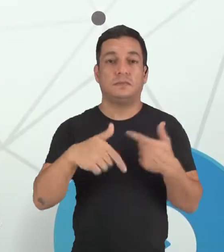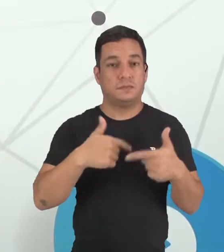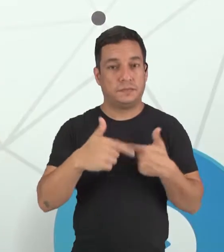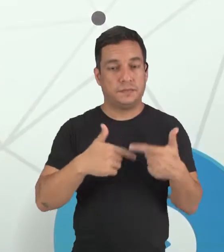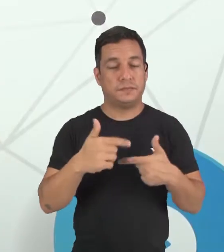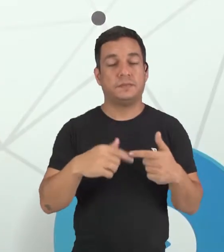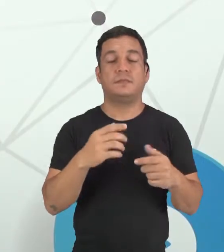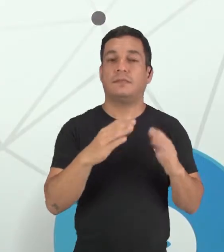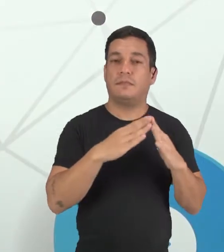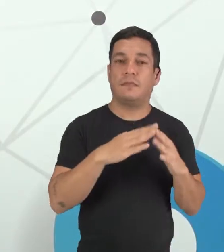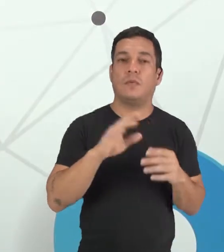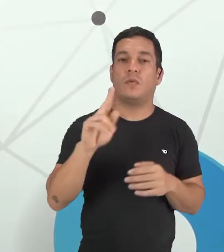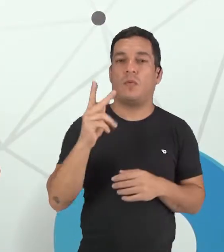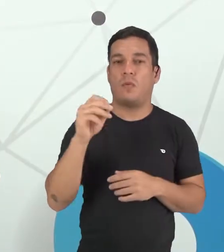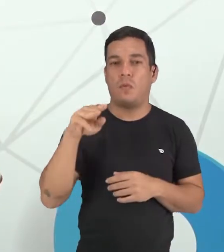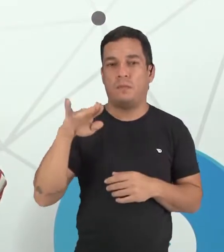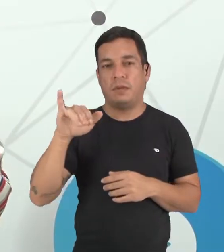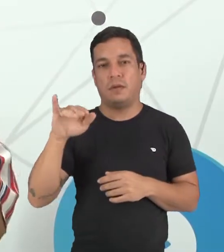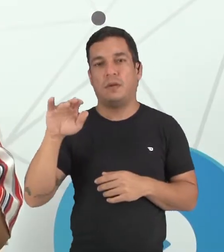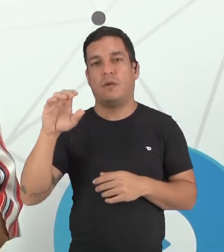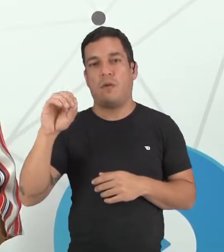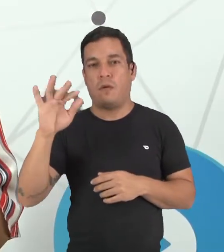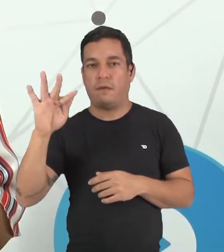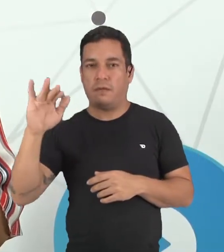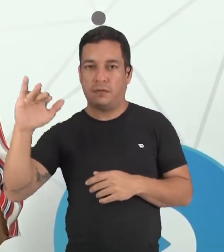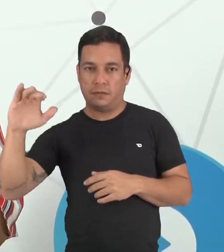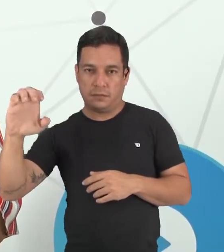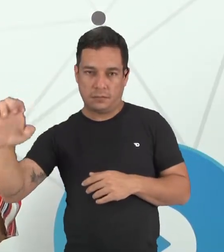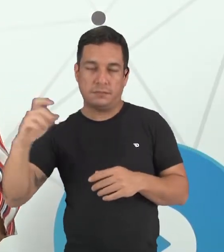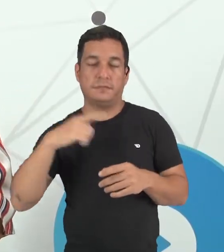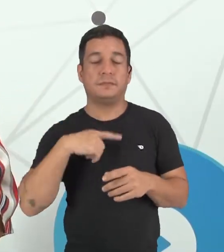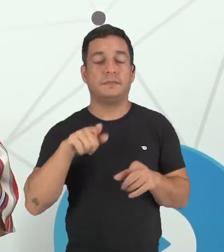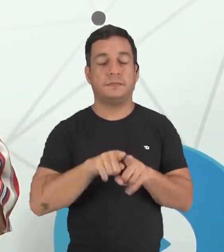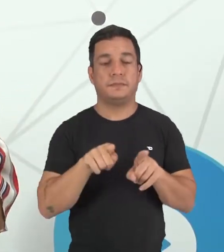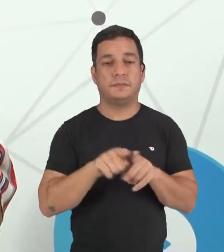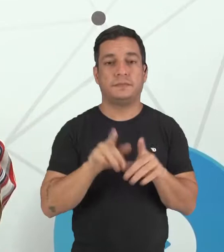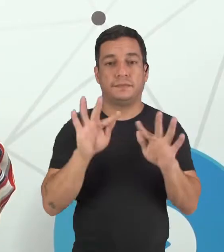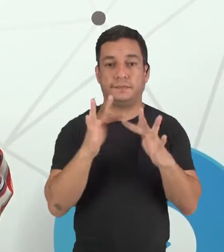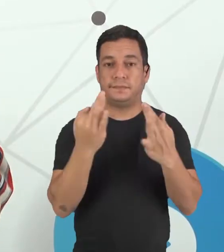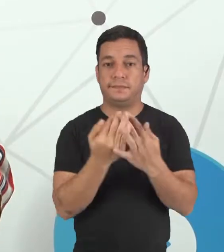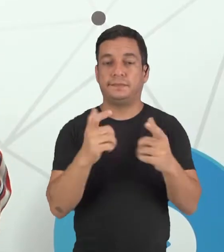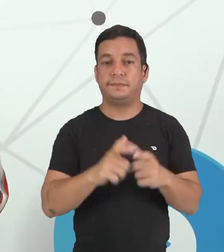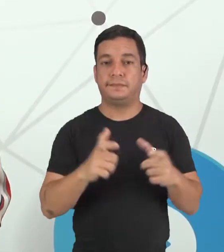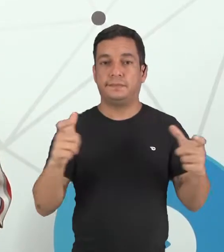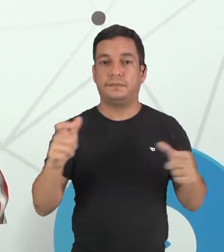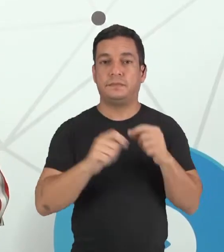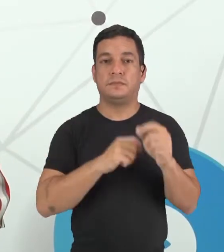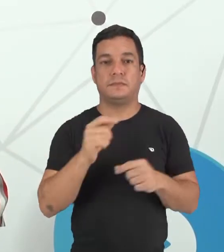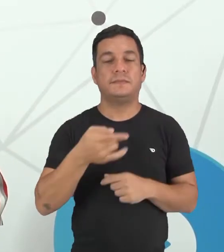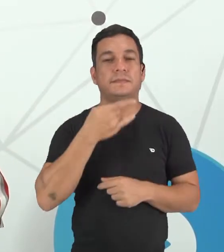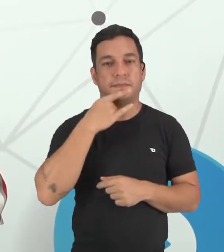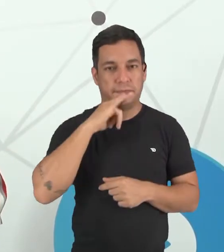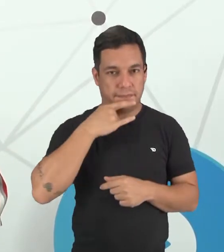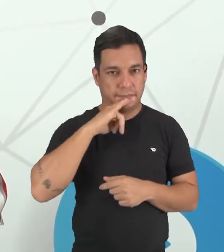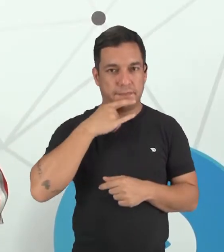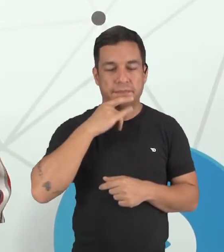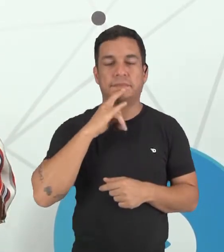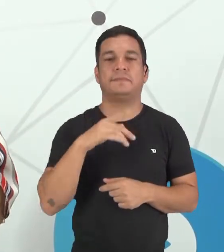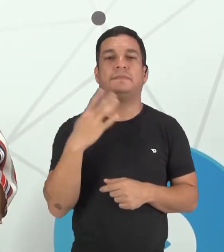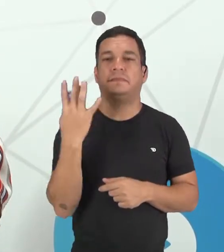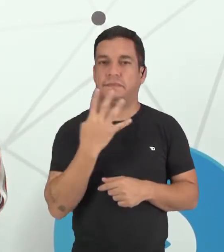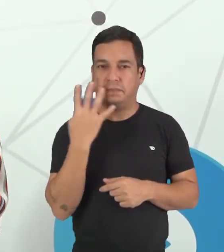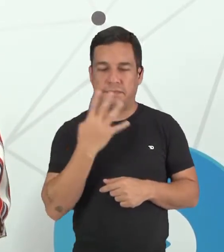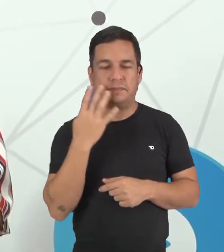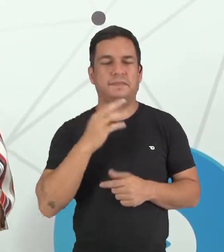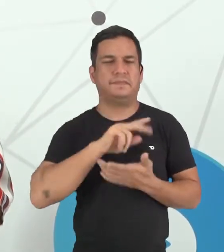office. Então, em algumas famílias aconteceu também o aumento do consumo de bebidas alcoólicas.